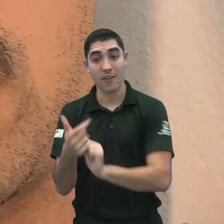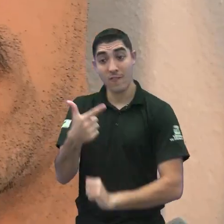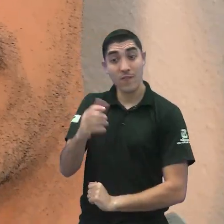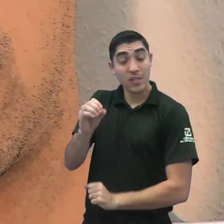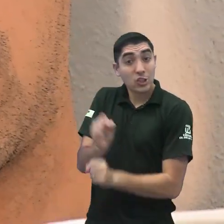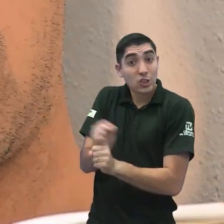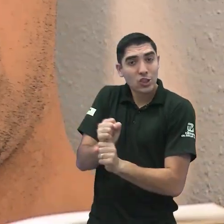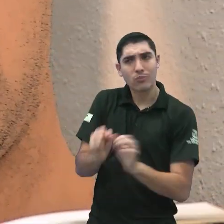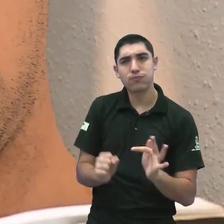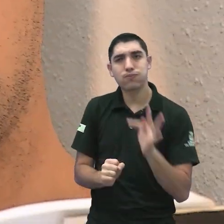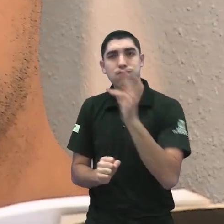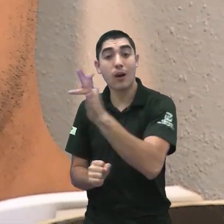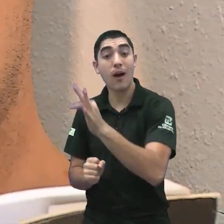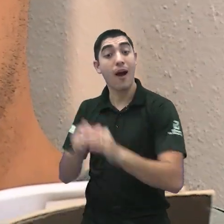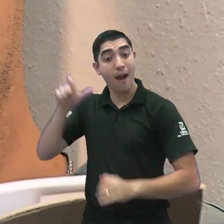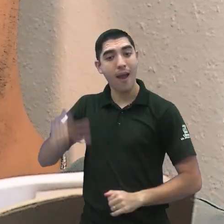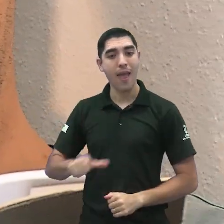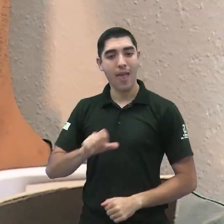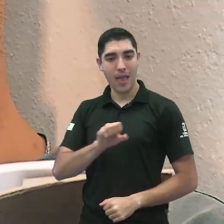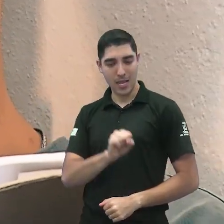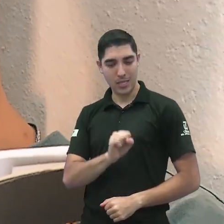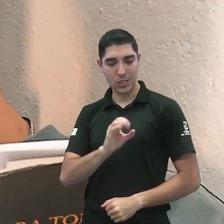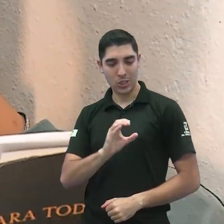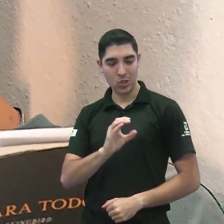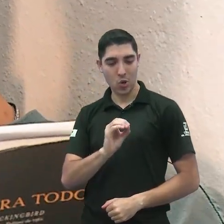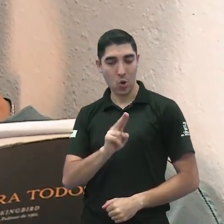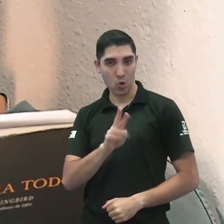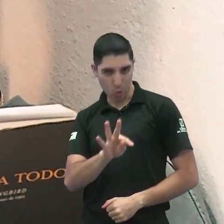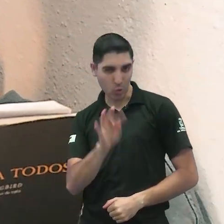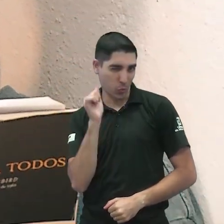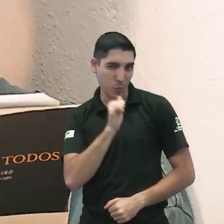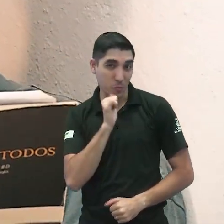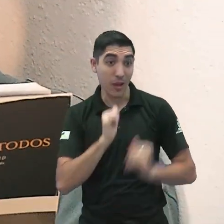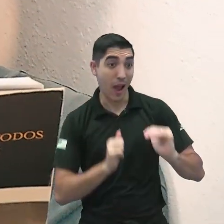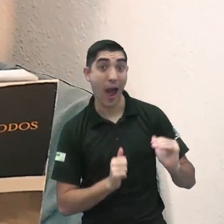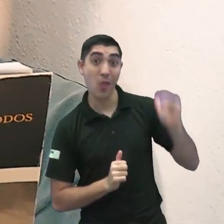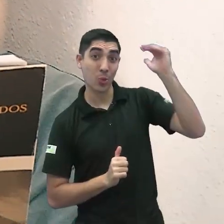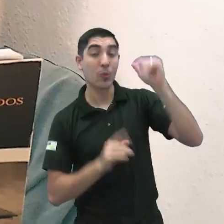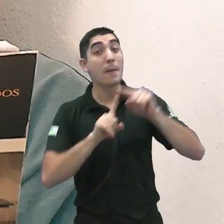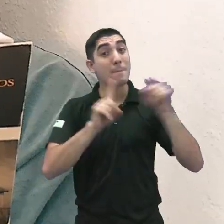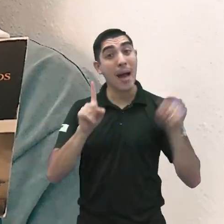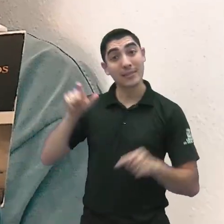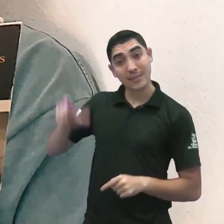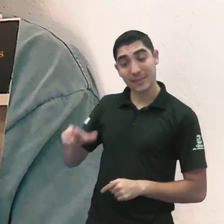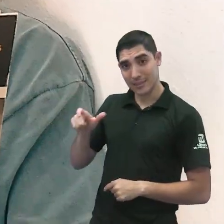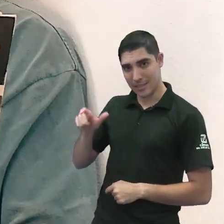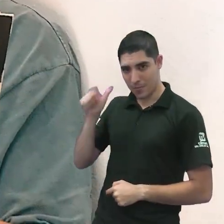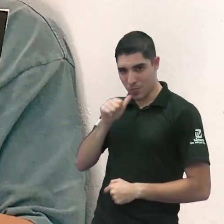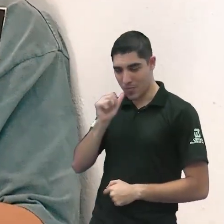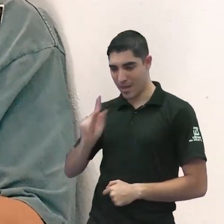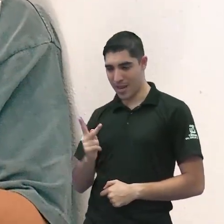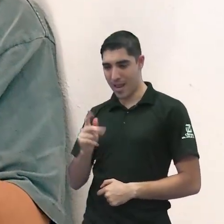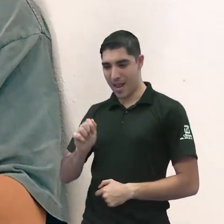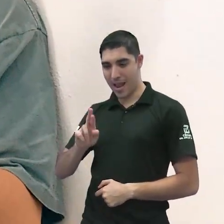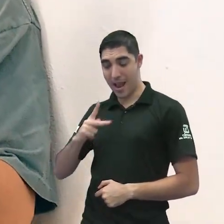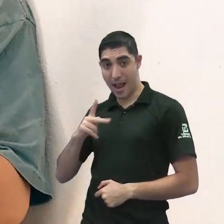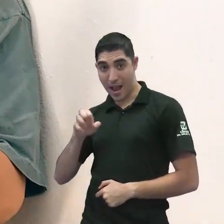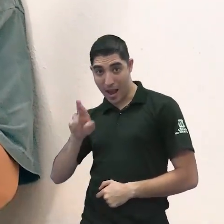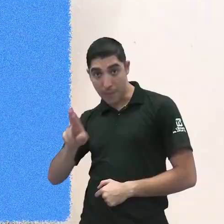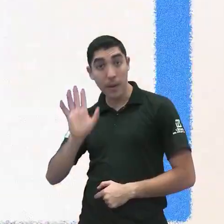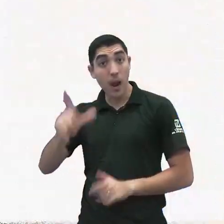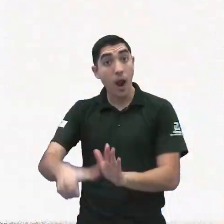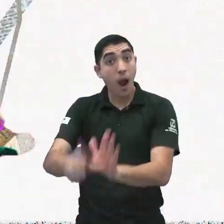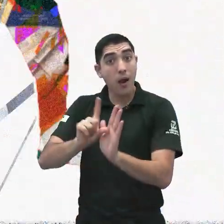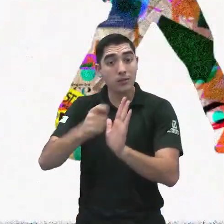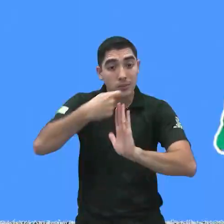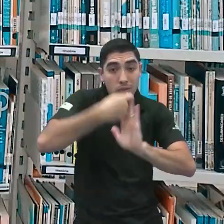depois, com Scott já adulta. Mas o curioso é que essa parte da narrativa foi escrita por Harper Lee antes de O Sol é para